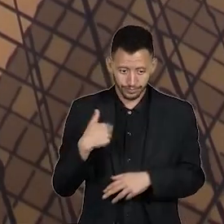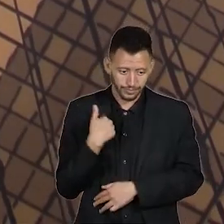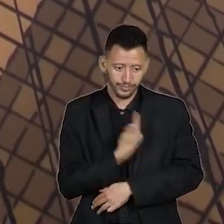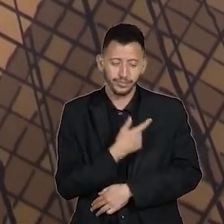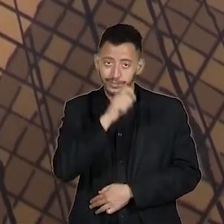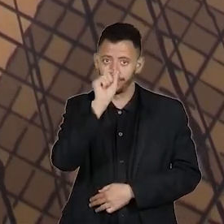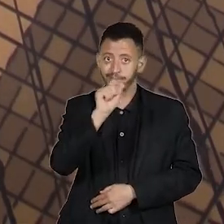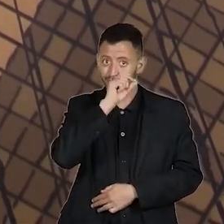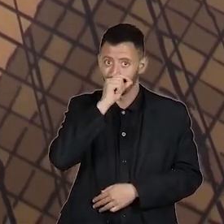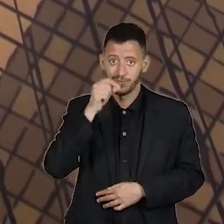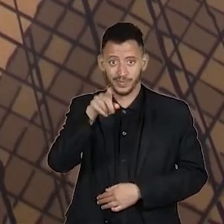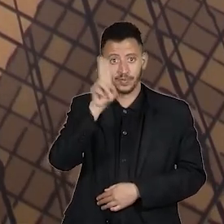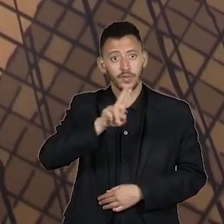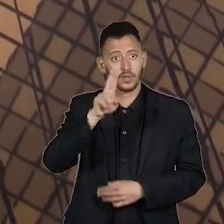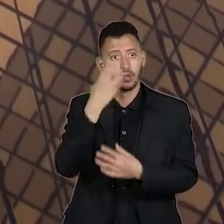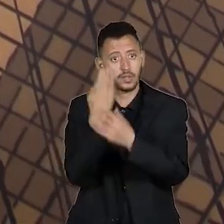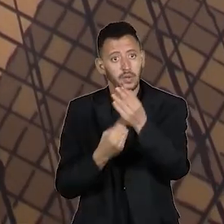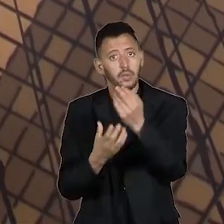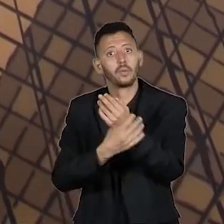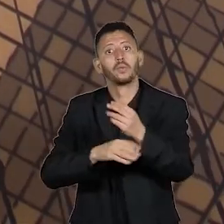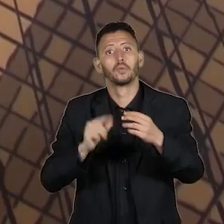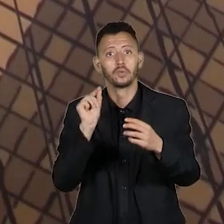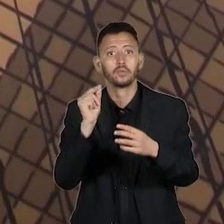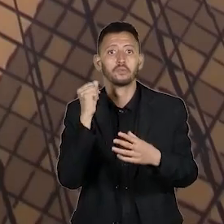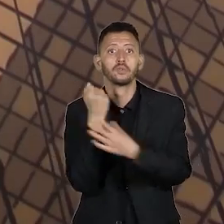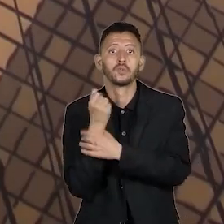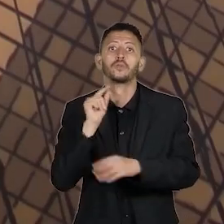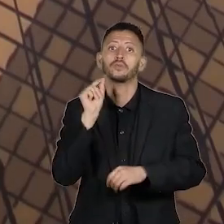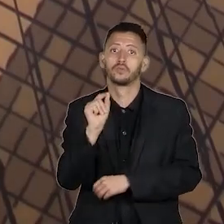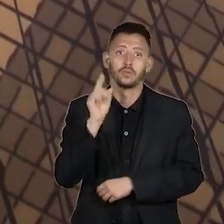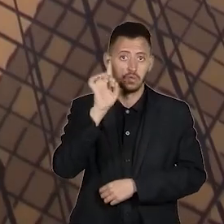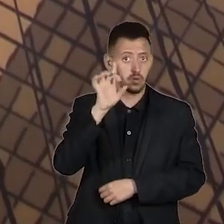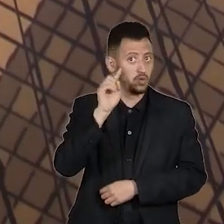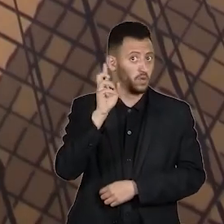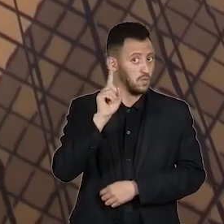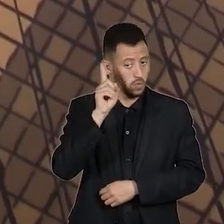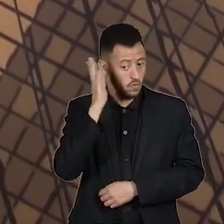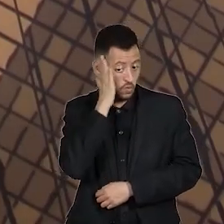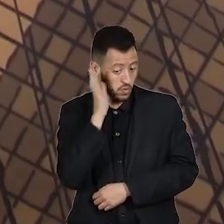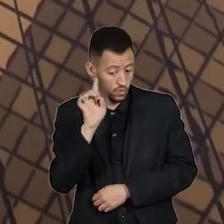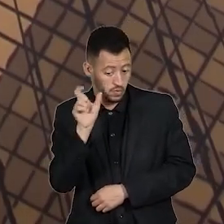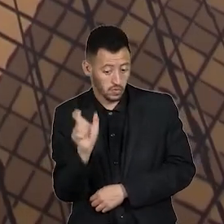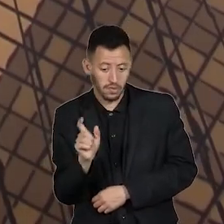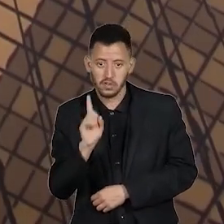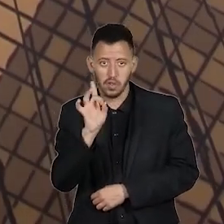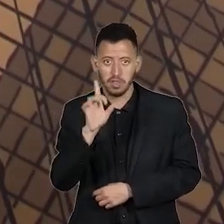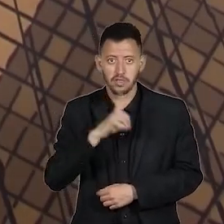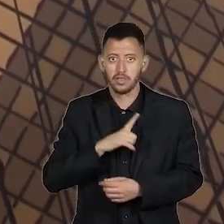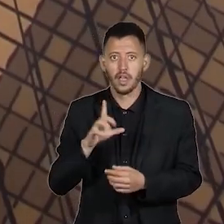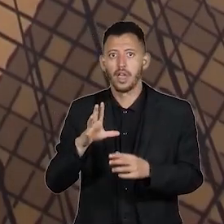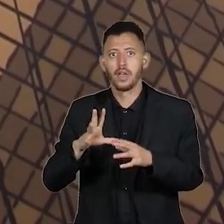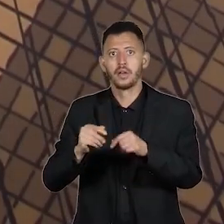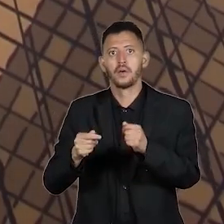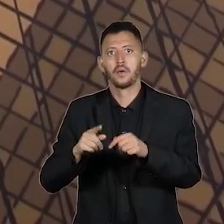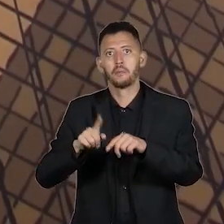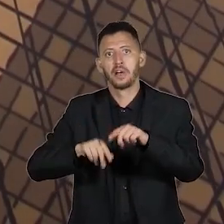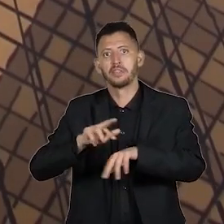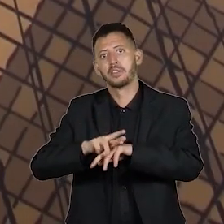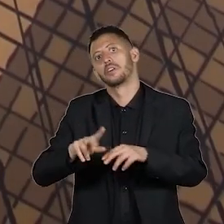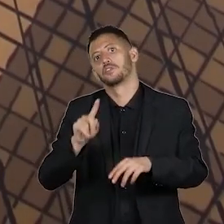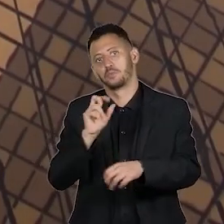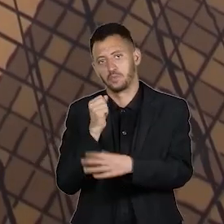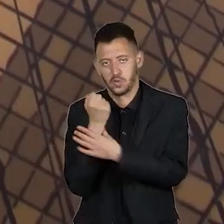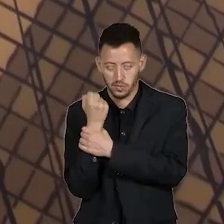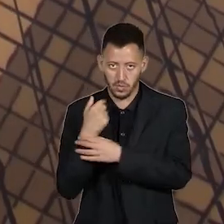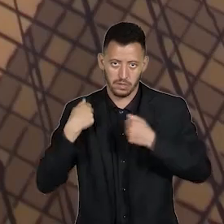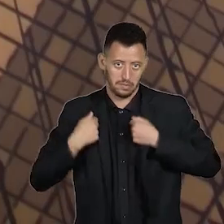Erika explicando para a gente esse uso dos equipamentos de proteção e a gente sabe que não é só isso, não é só ter o equipamento de